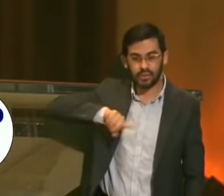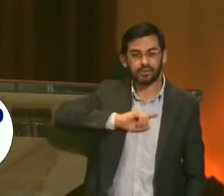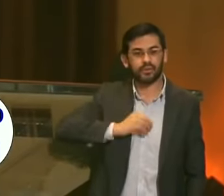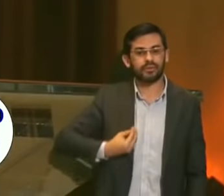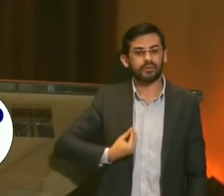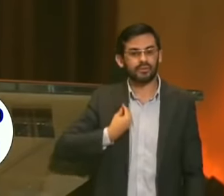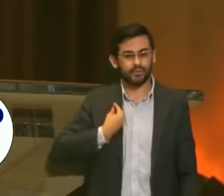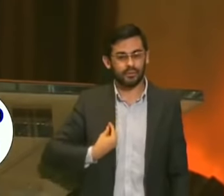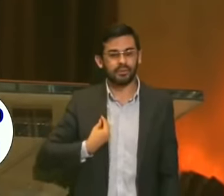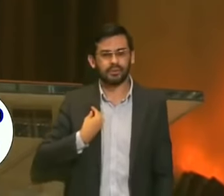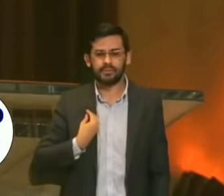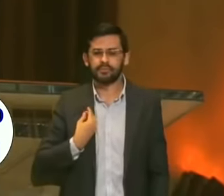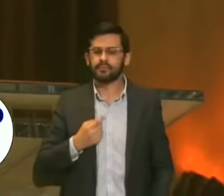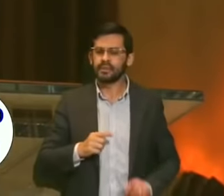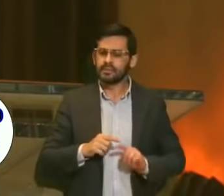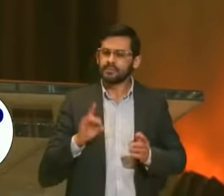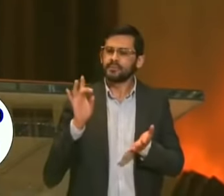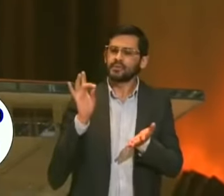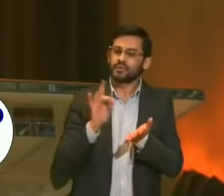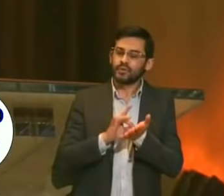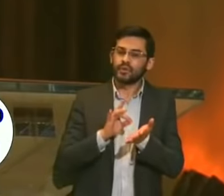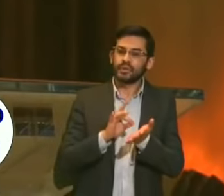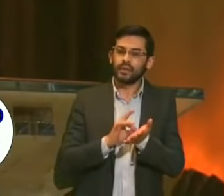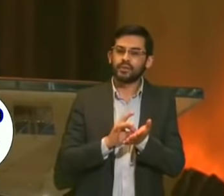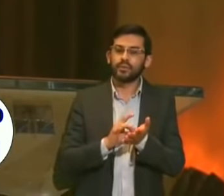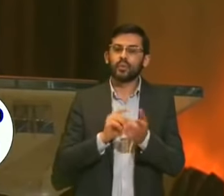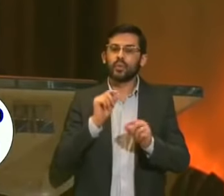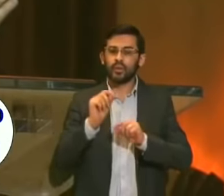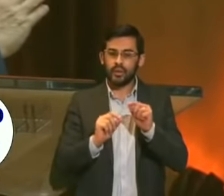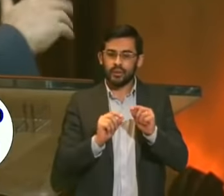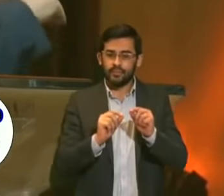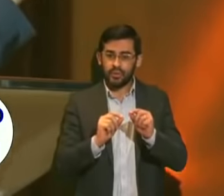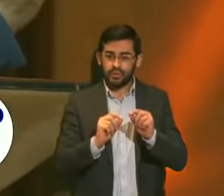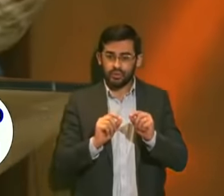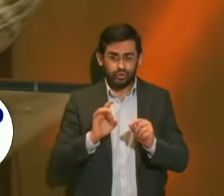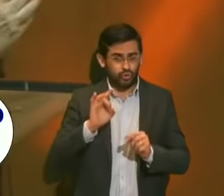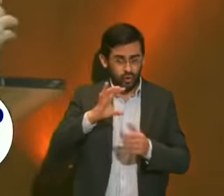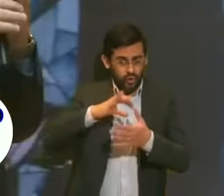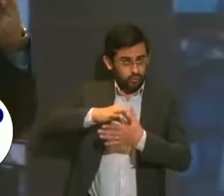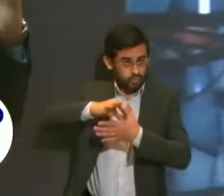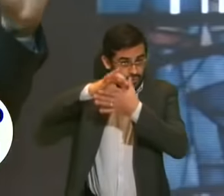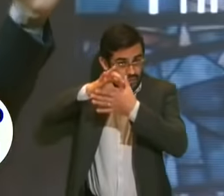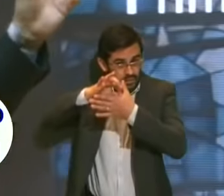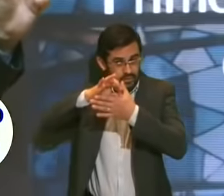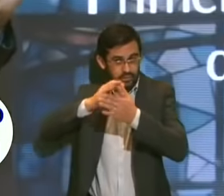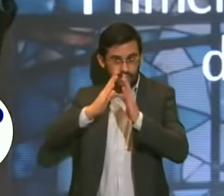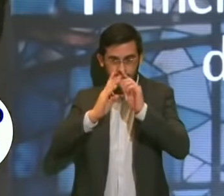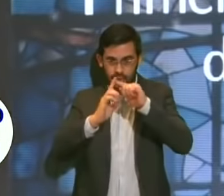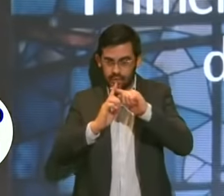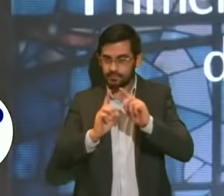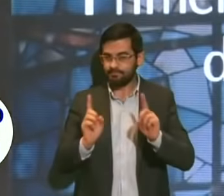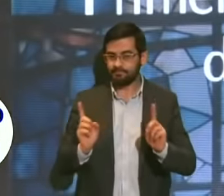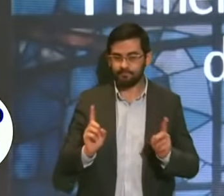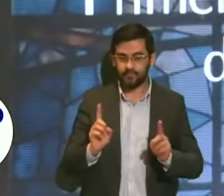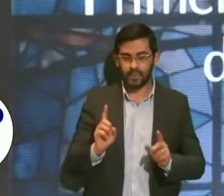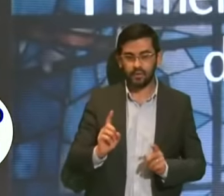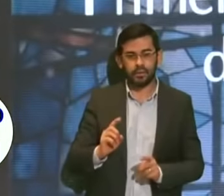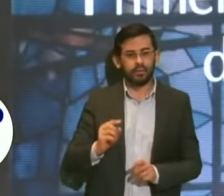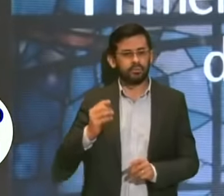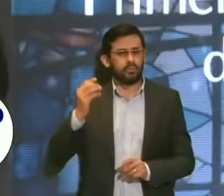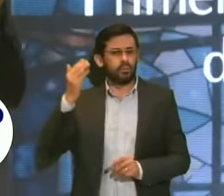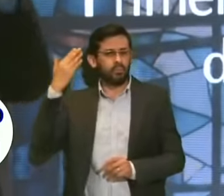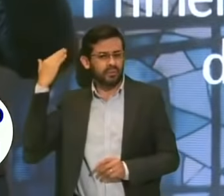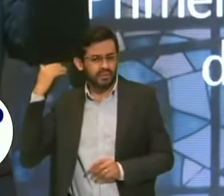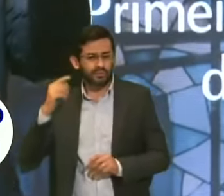E o interessante é que isso não foi dado apenas para os líderes da igreja. É interessante que lá na oração